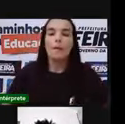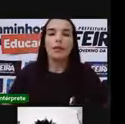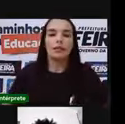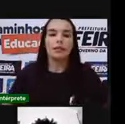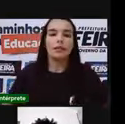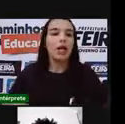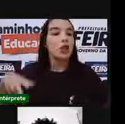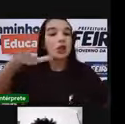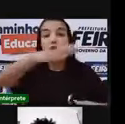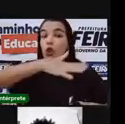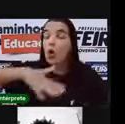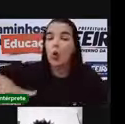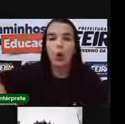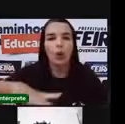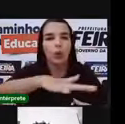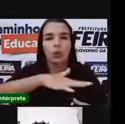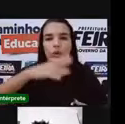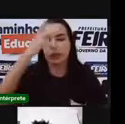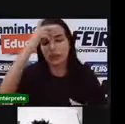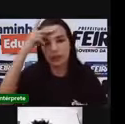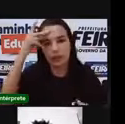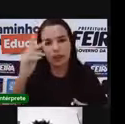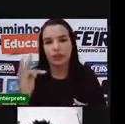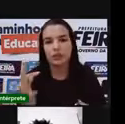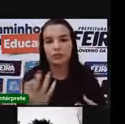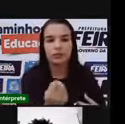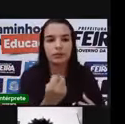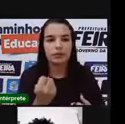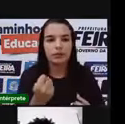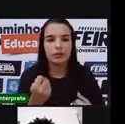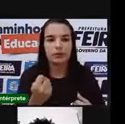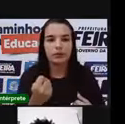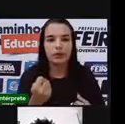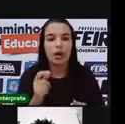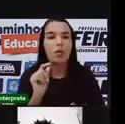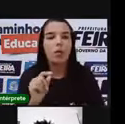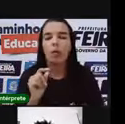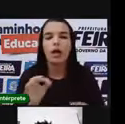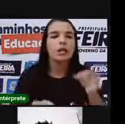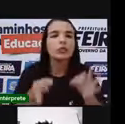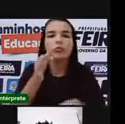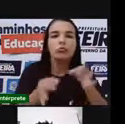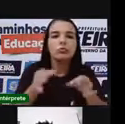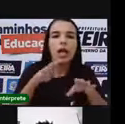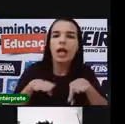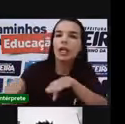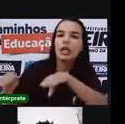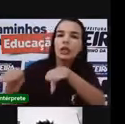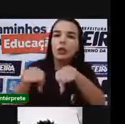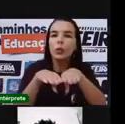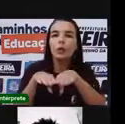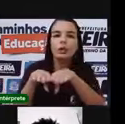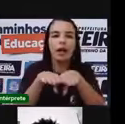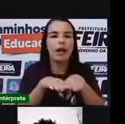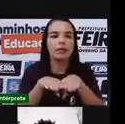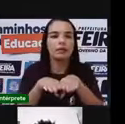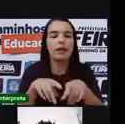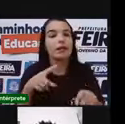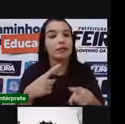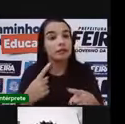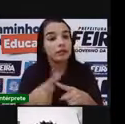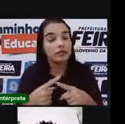todo mundo merece viver sobre uma ordem de justiça, de igualdade, de